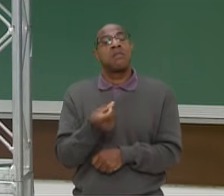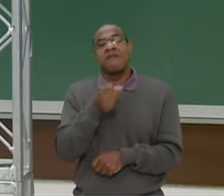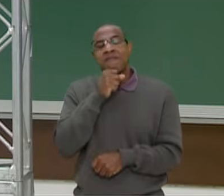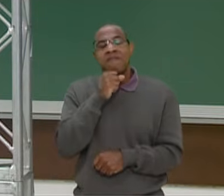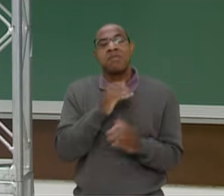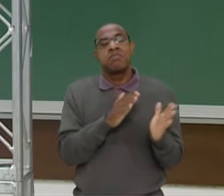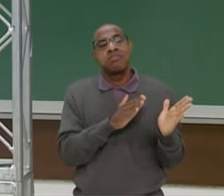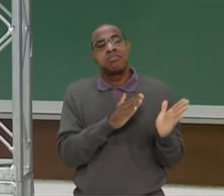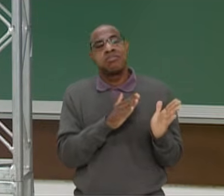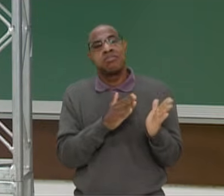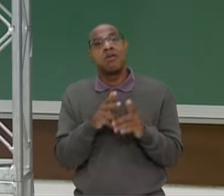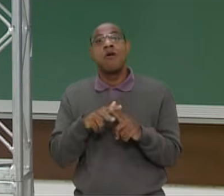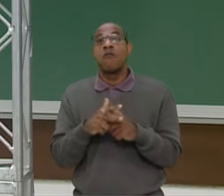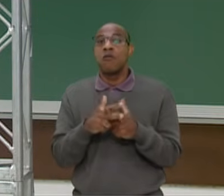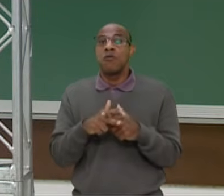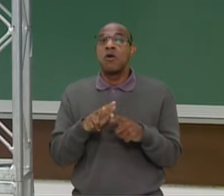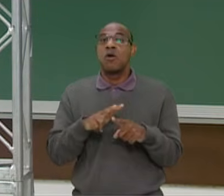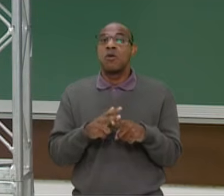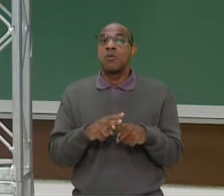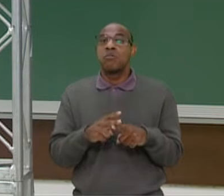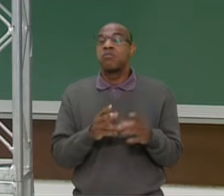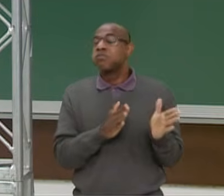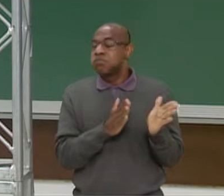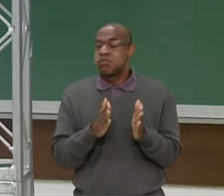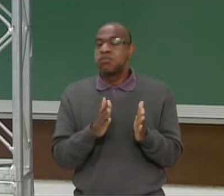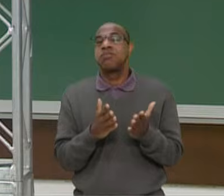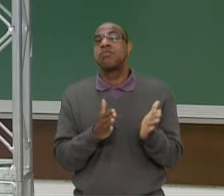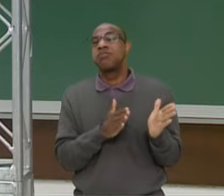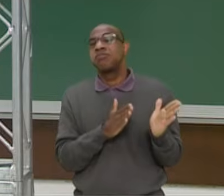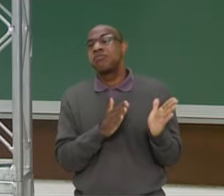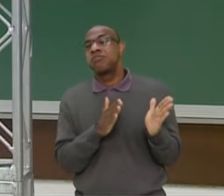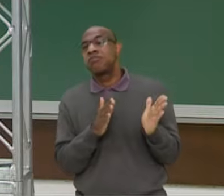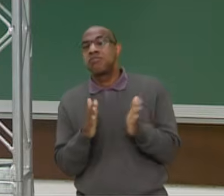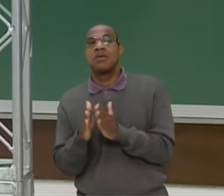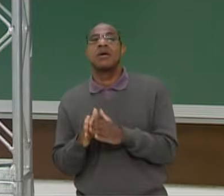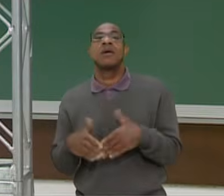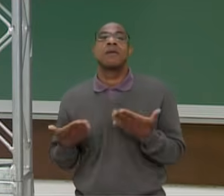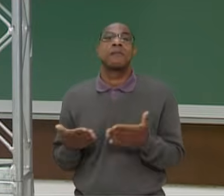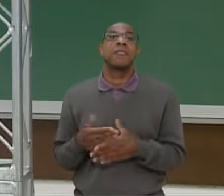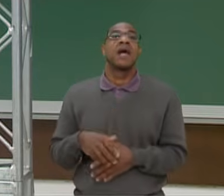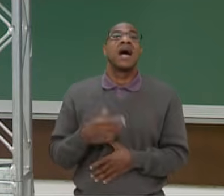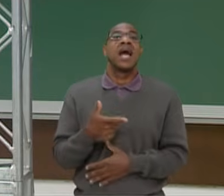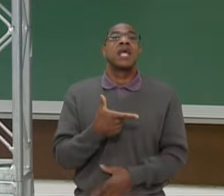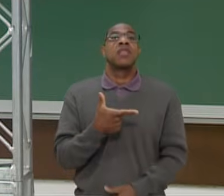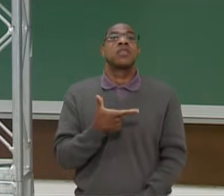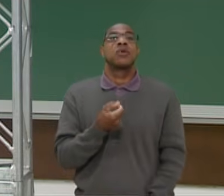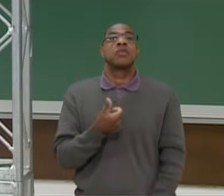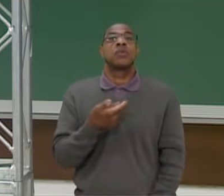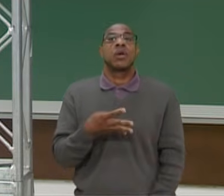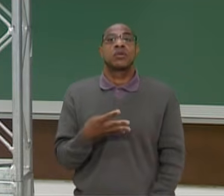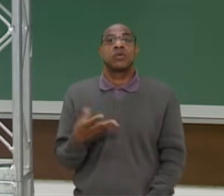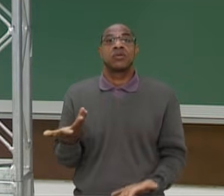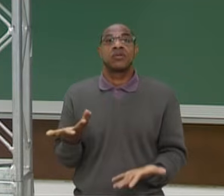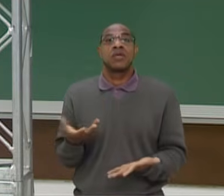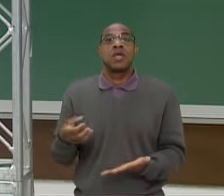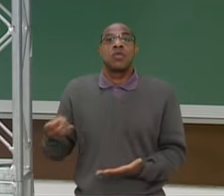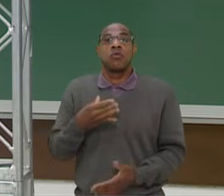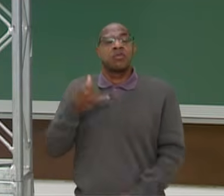obsolescência programada estava ali. E então, no ano passado saiu um iPhone e hoje já saiu um modelo novo e